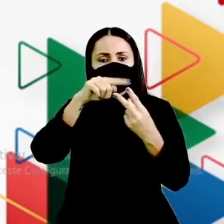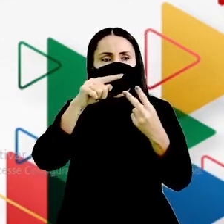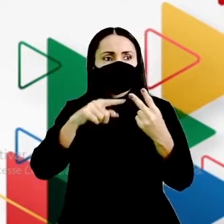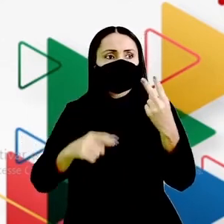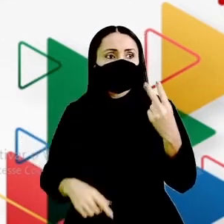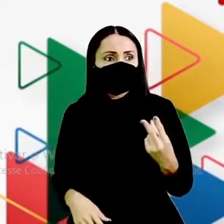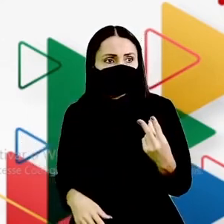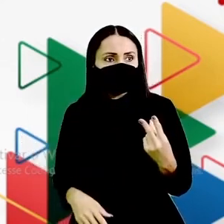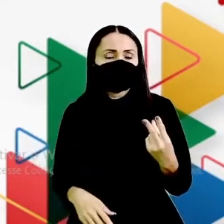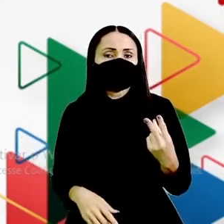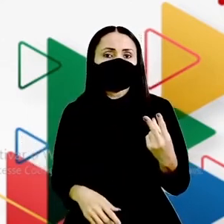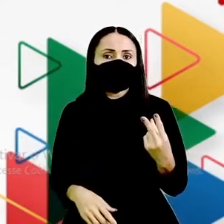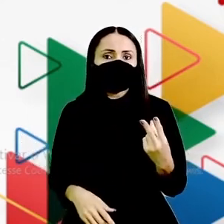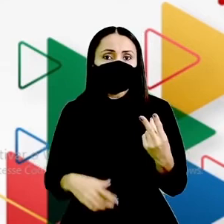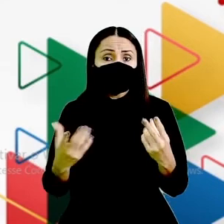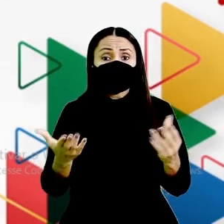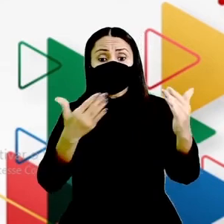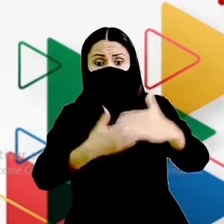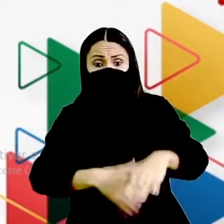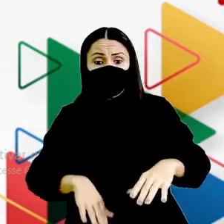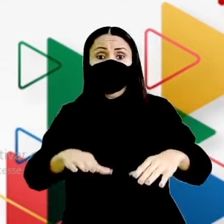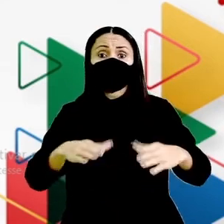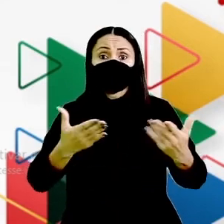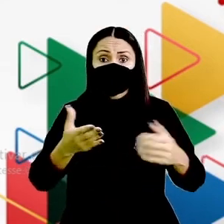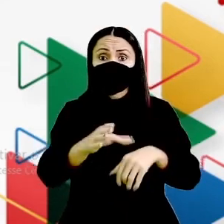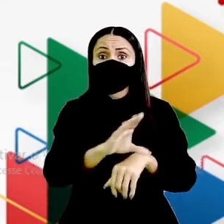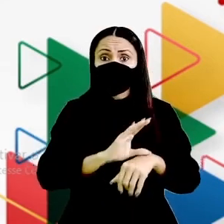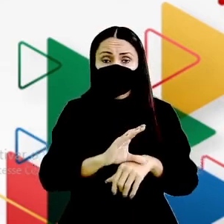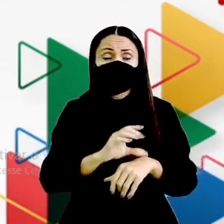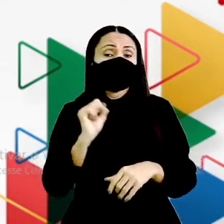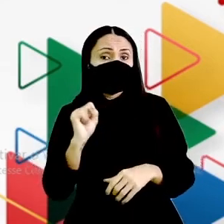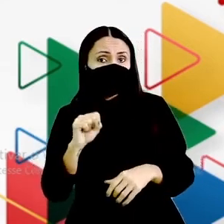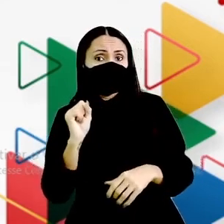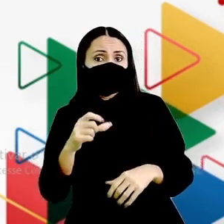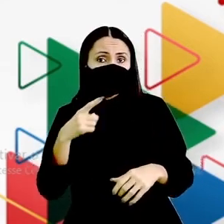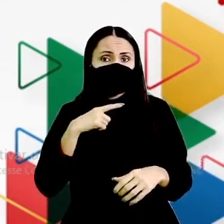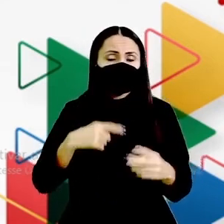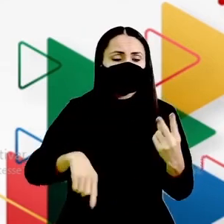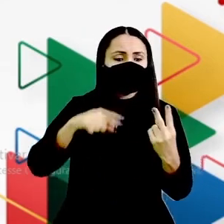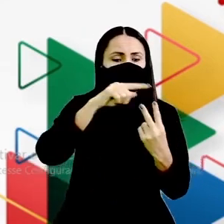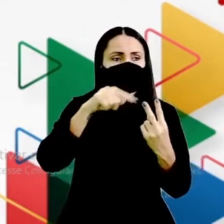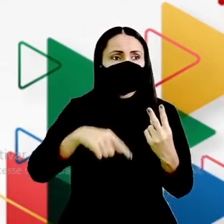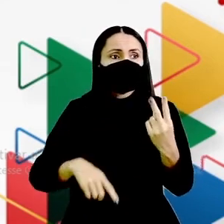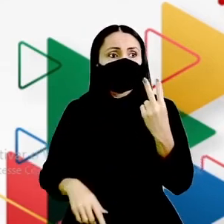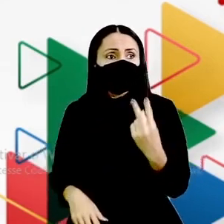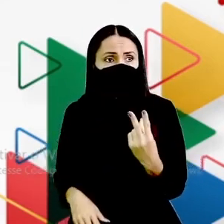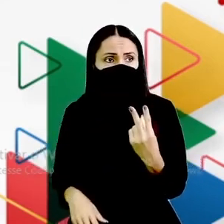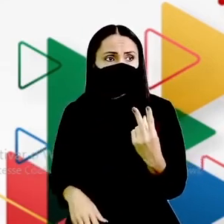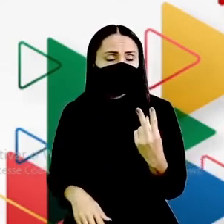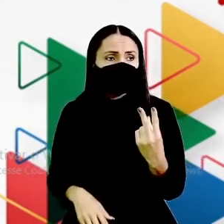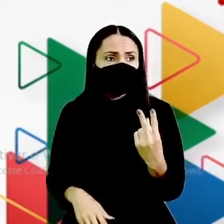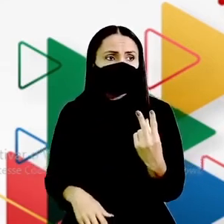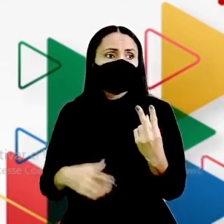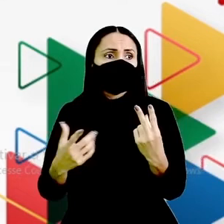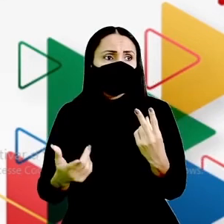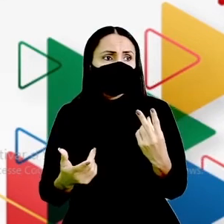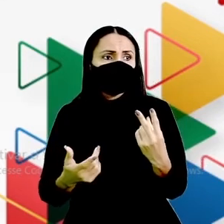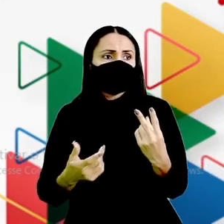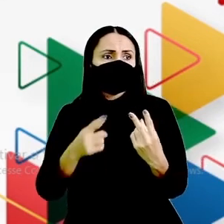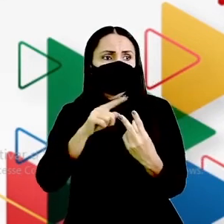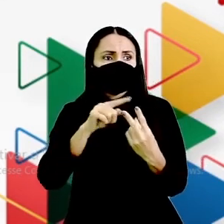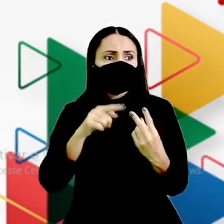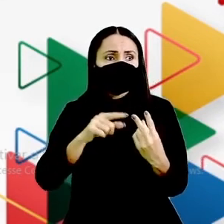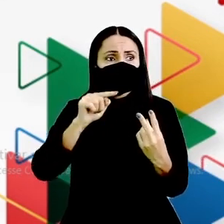de prova de concurso, inclusive, isso, hein? Tem sim 2 acentos, Nós mas temos um aí. é sinalizador de nasalidade Marca